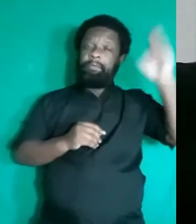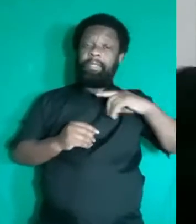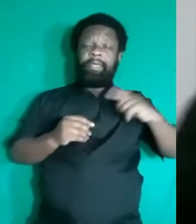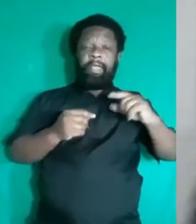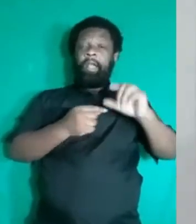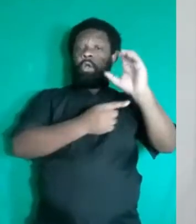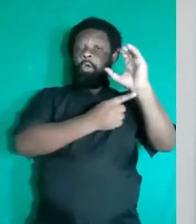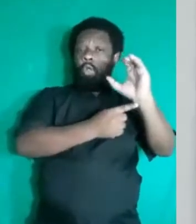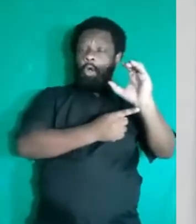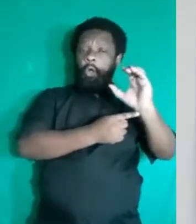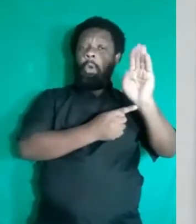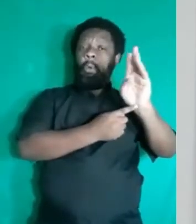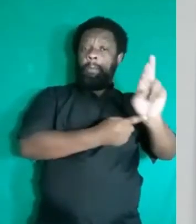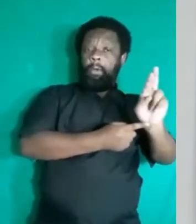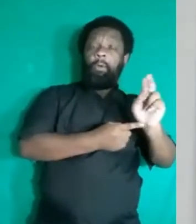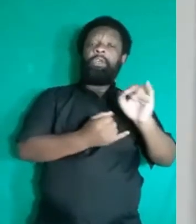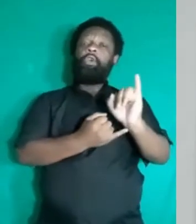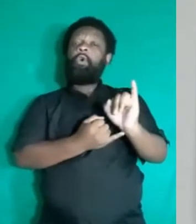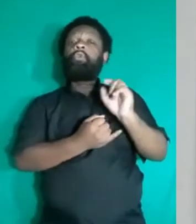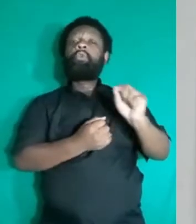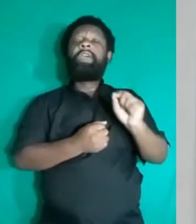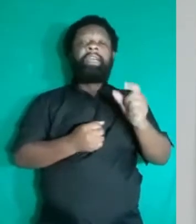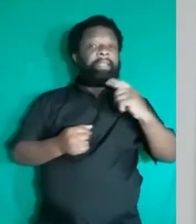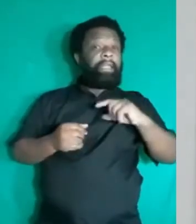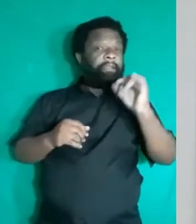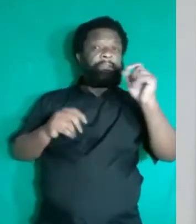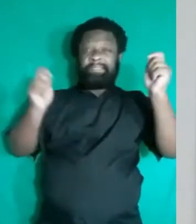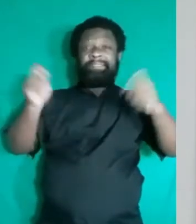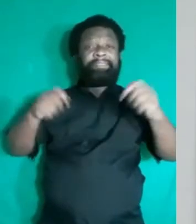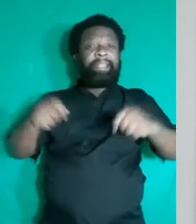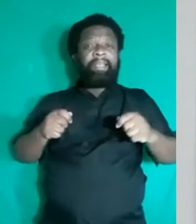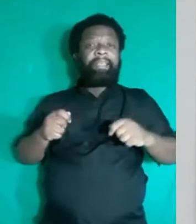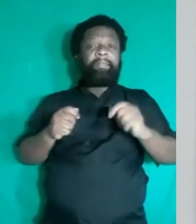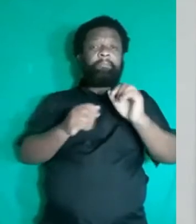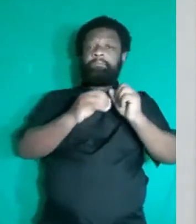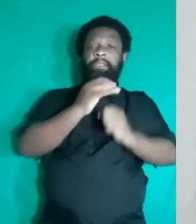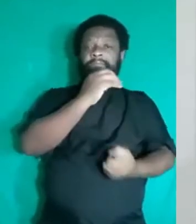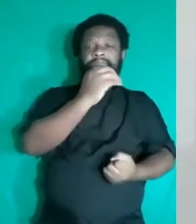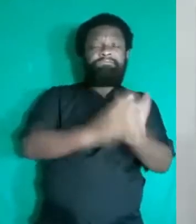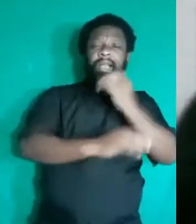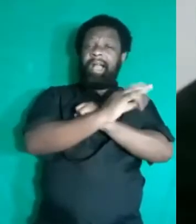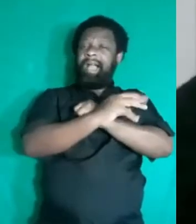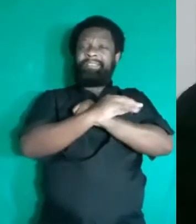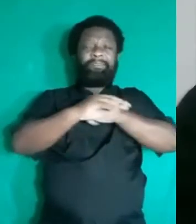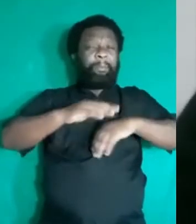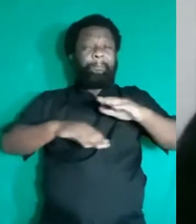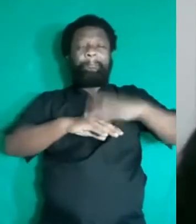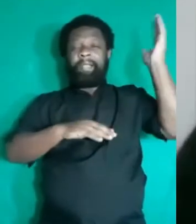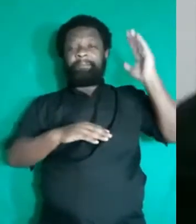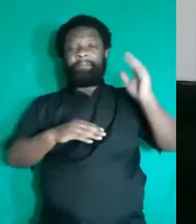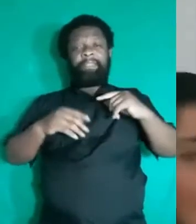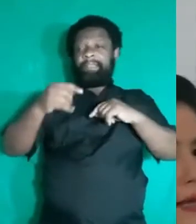observação que acontece principalmente com cloro, bromo e iodo, em relação a ter uma possibilidade